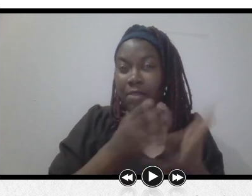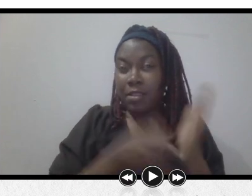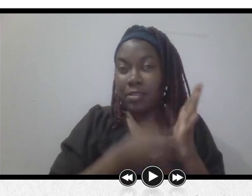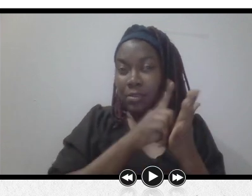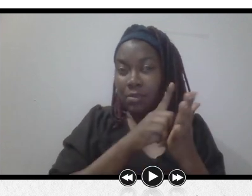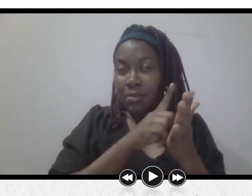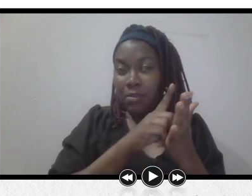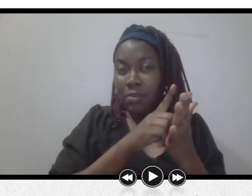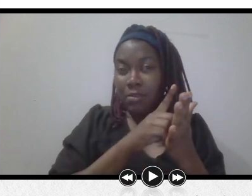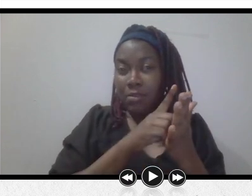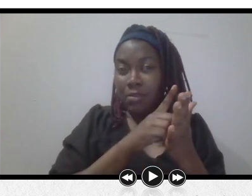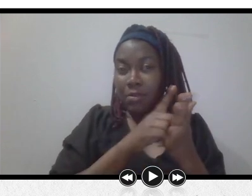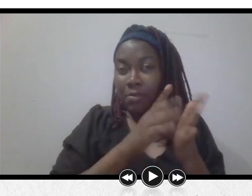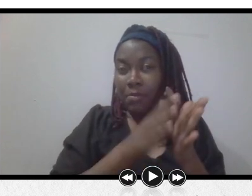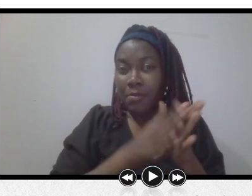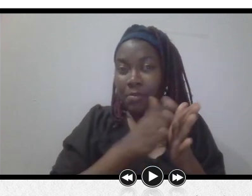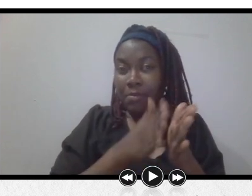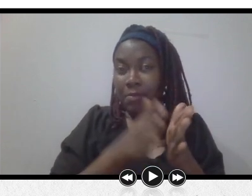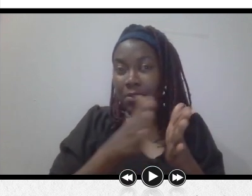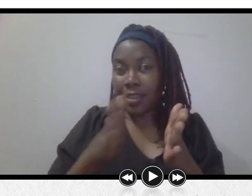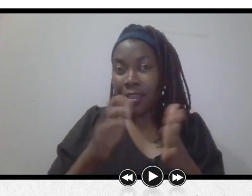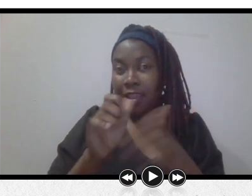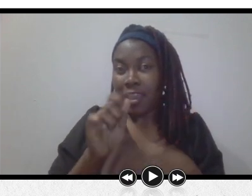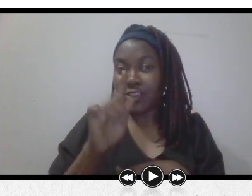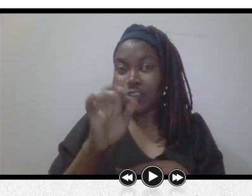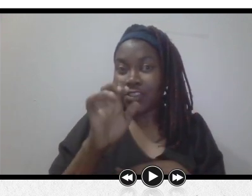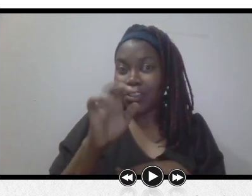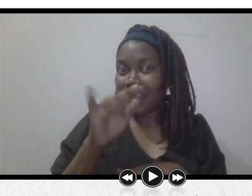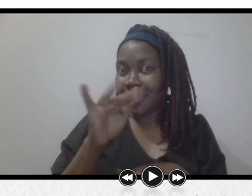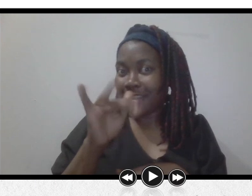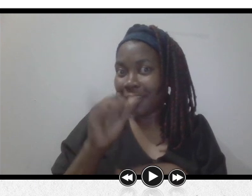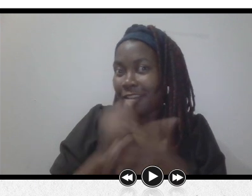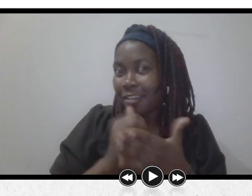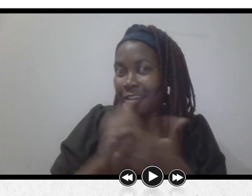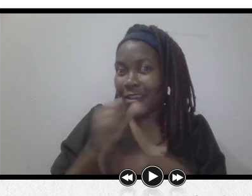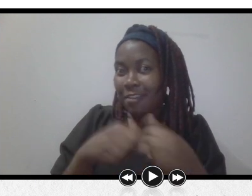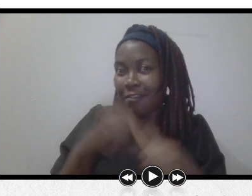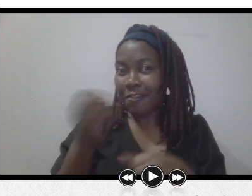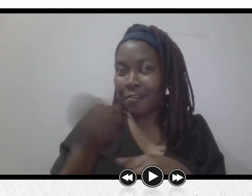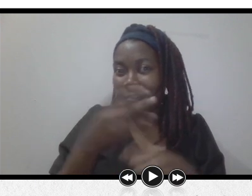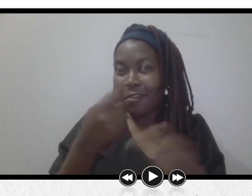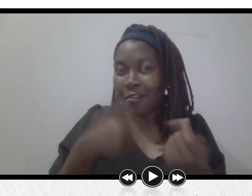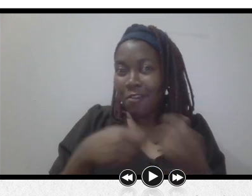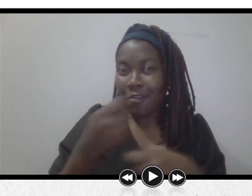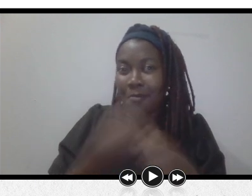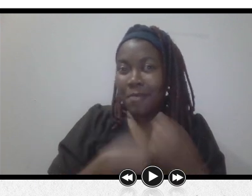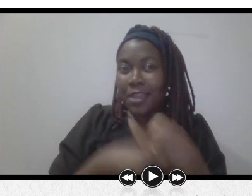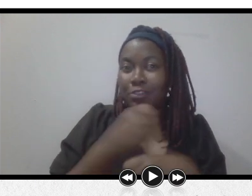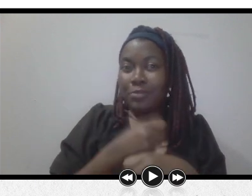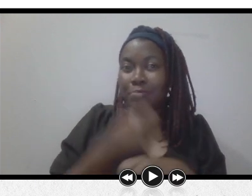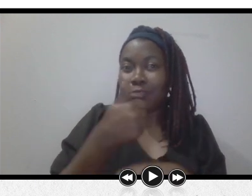onde o processo de agencificação no Brasil começa com a reforma administrativa de